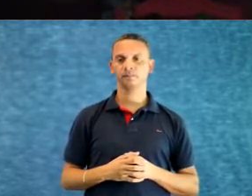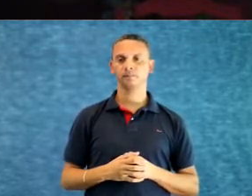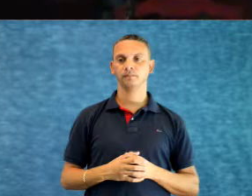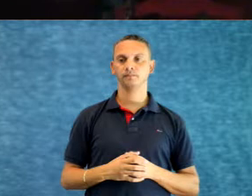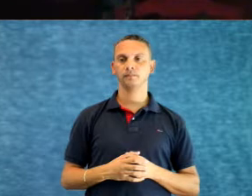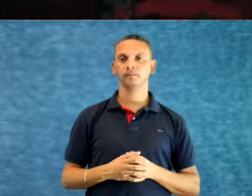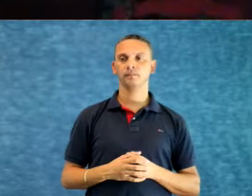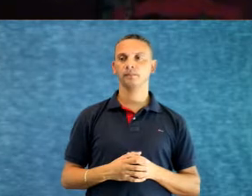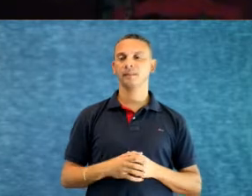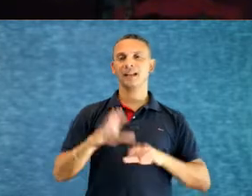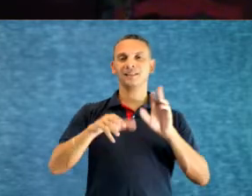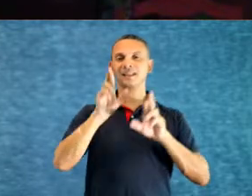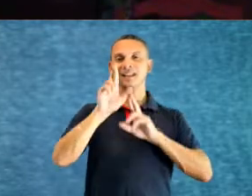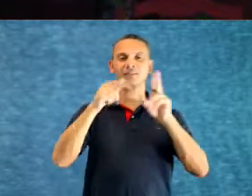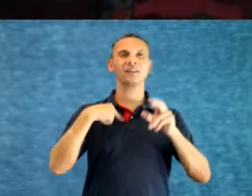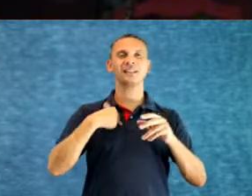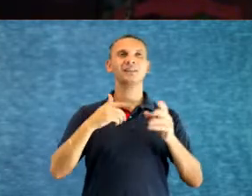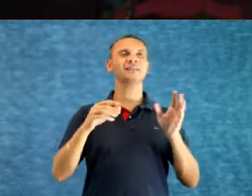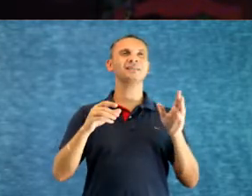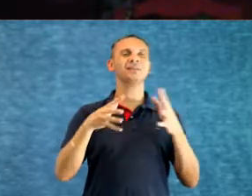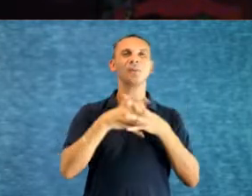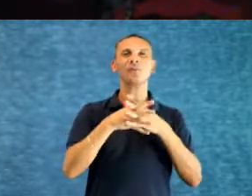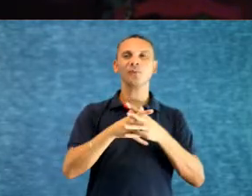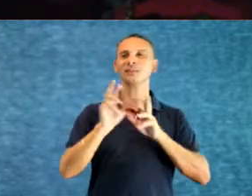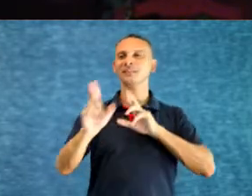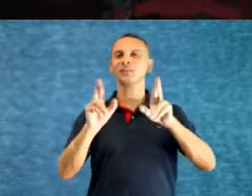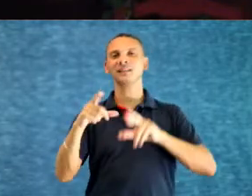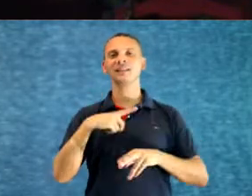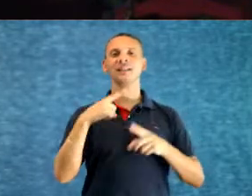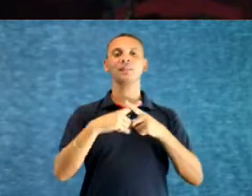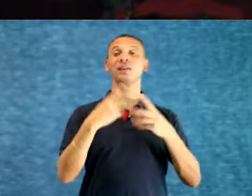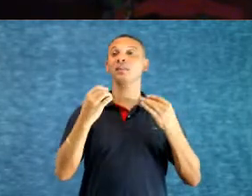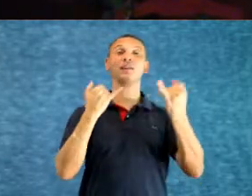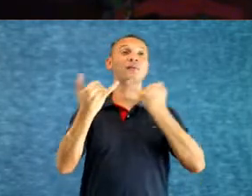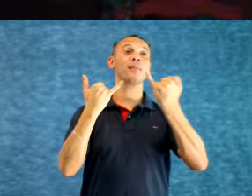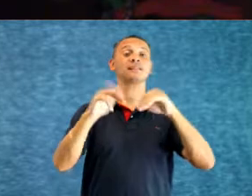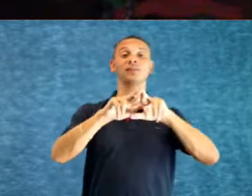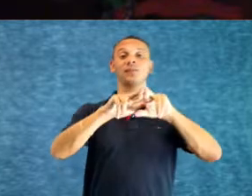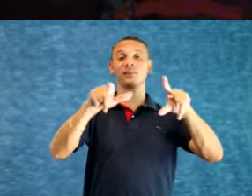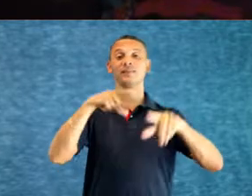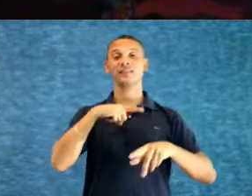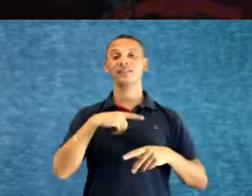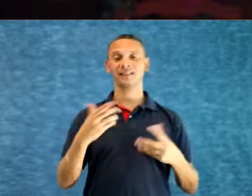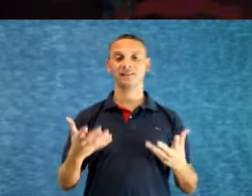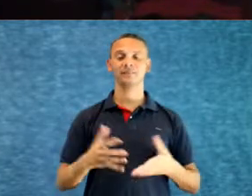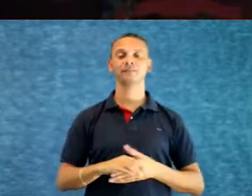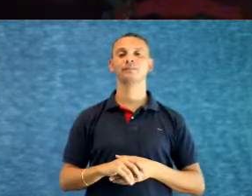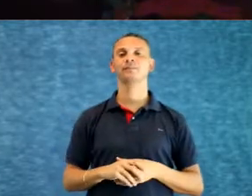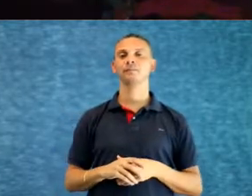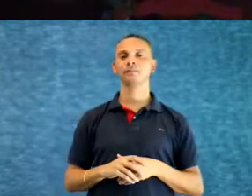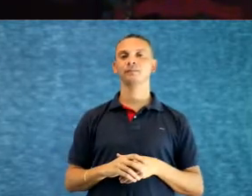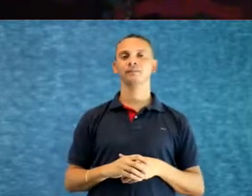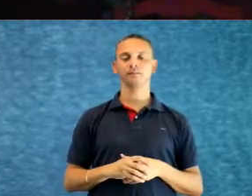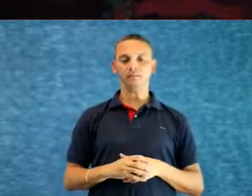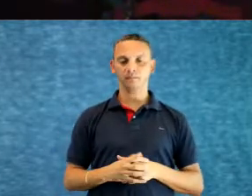diversos países europeus. Se há registros dos escritores e das escritoras com quem ela conviveu, ou que ela